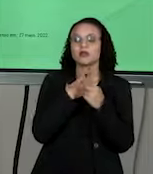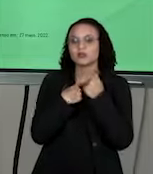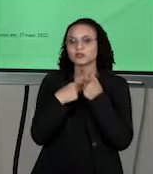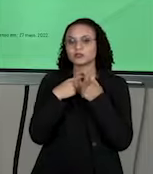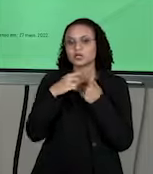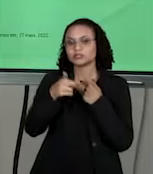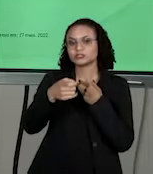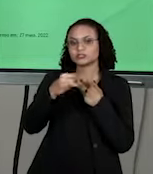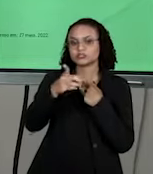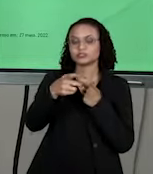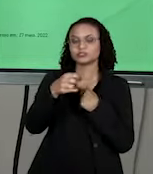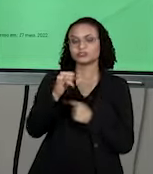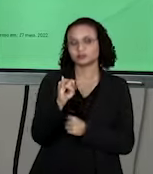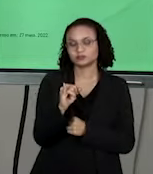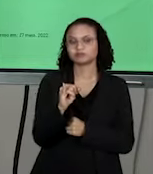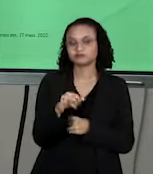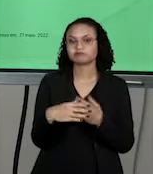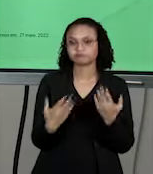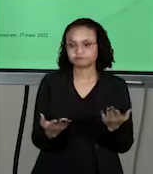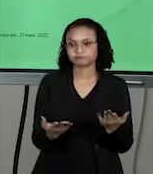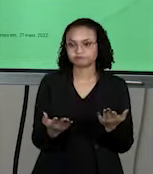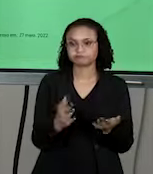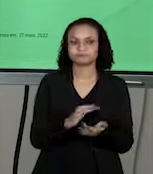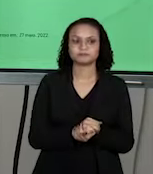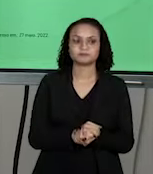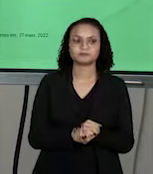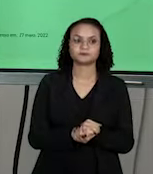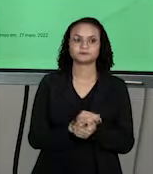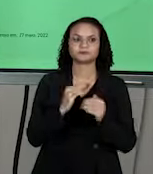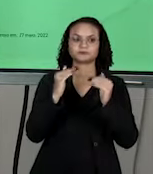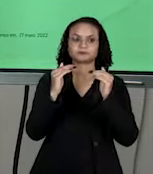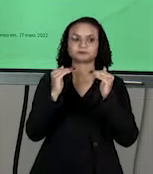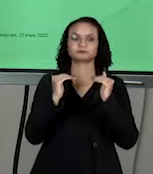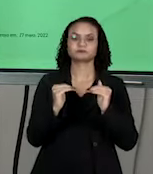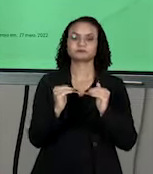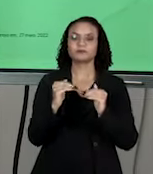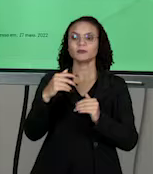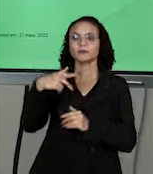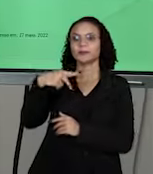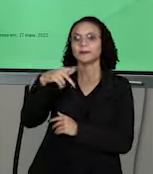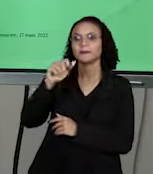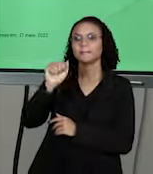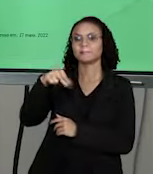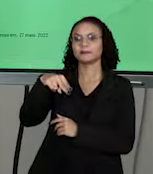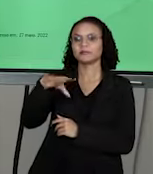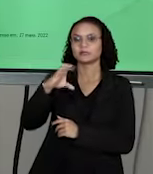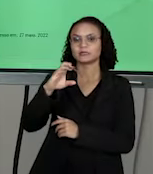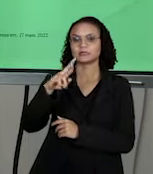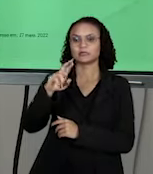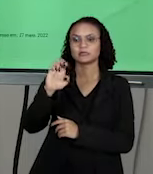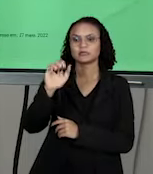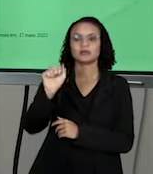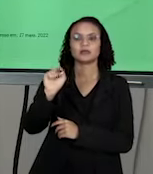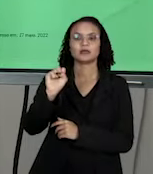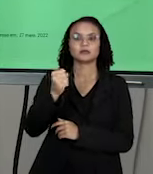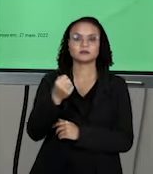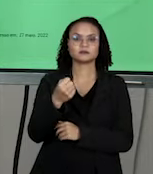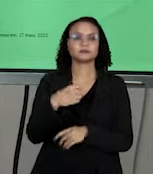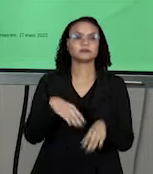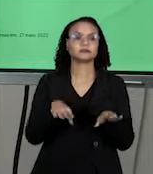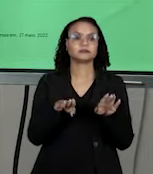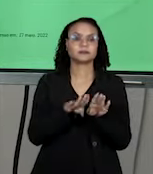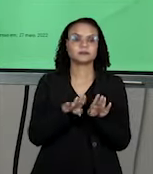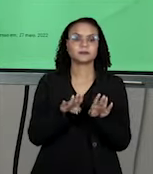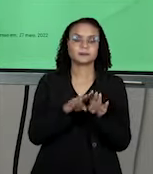O pâncreas, que é uma outra glândula que a gente chama de glândula mista, ele vai produzir hormônios como, por